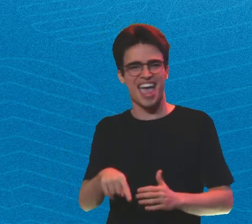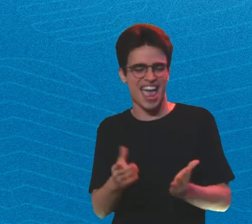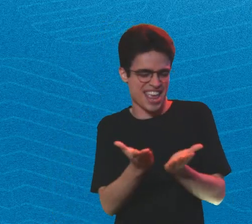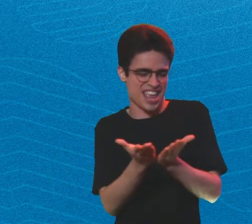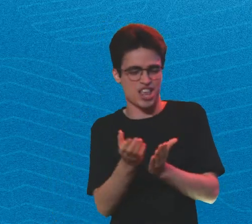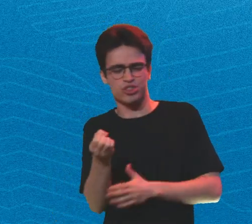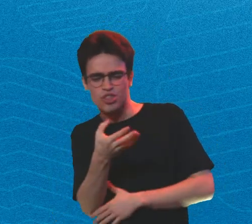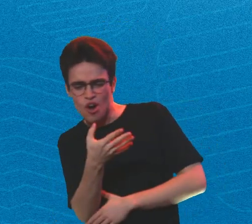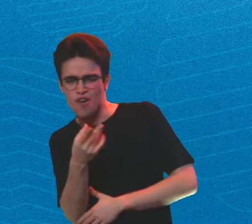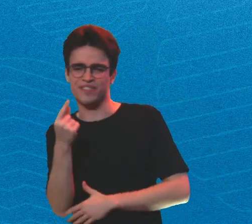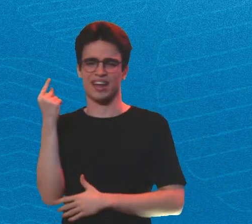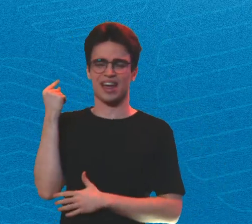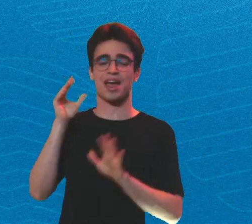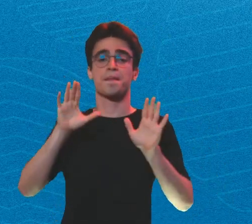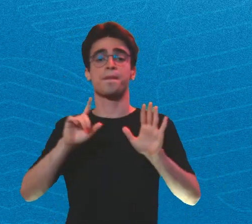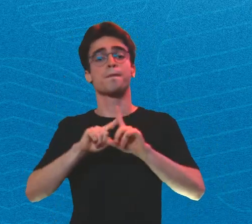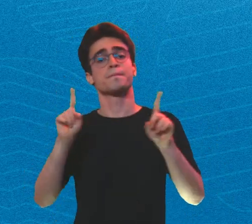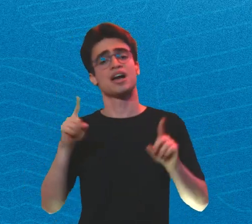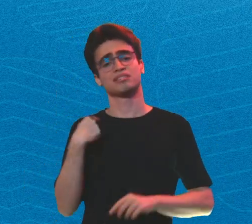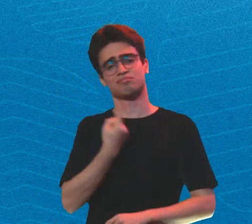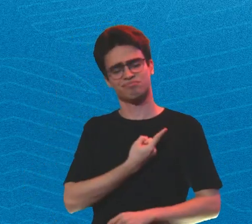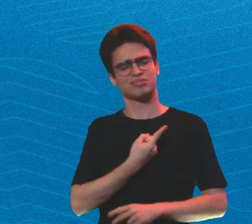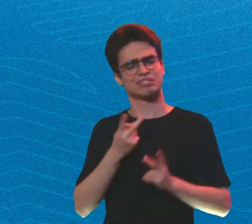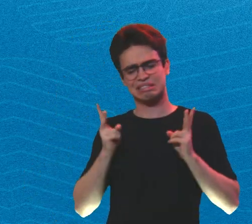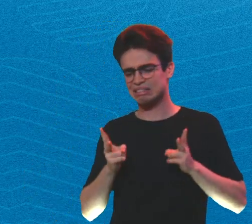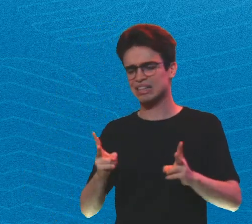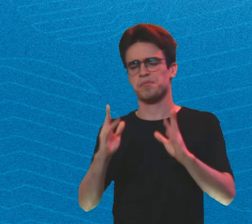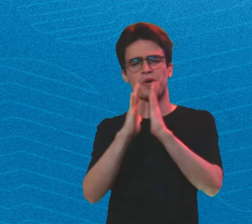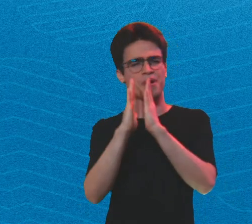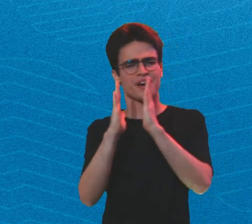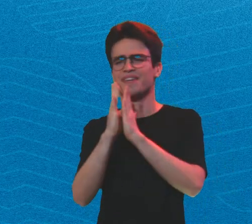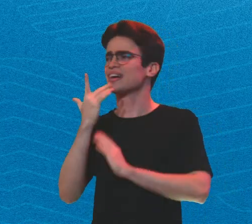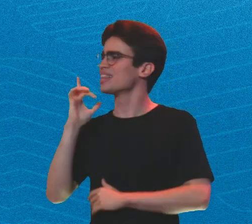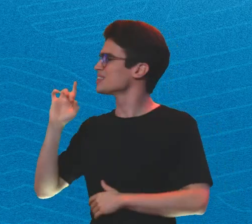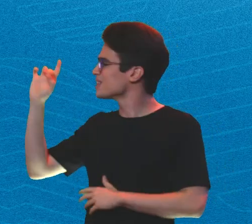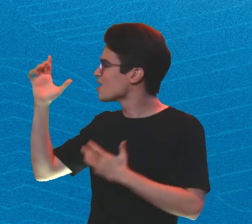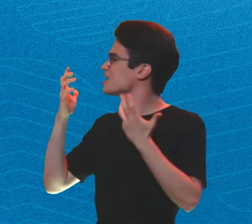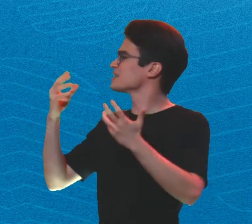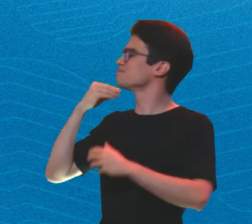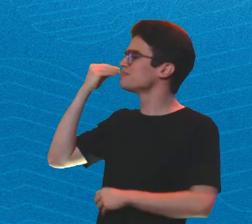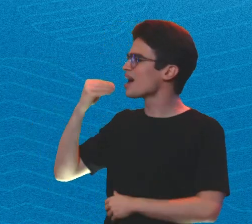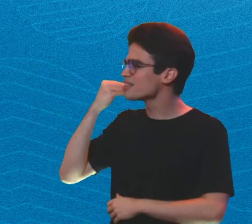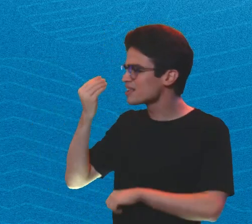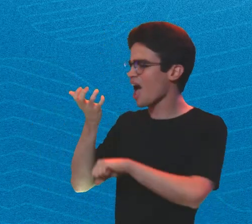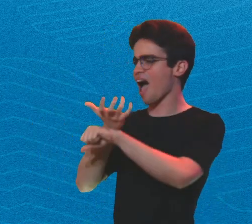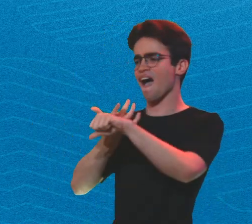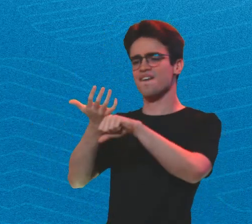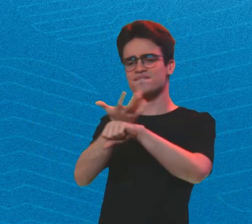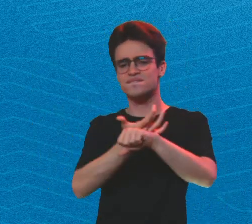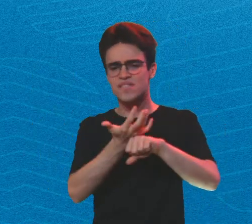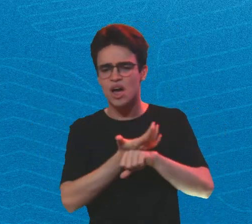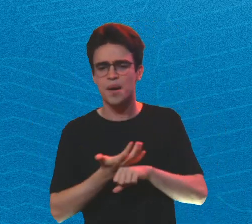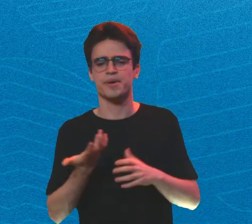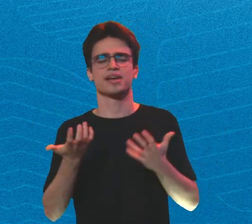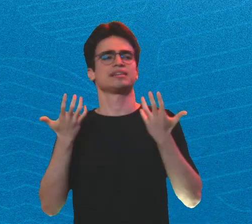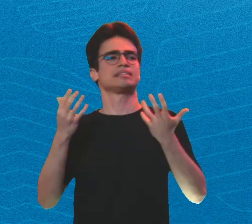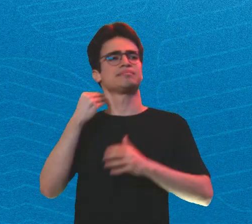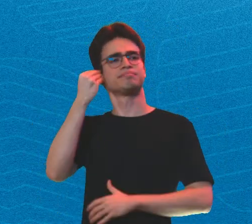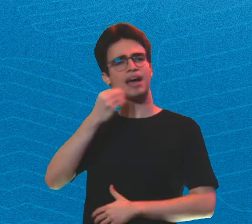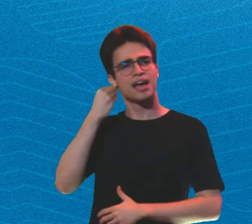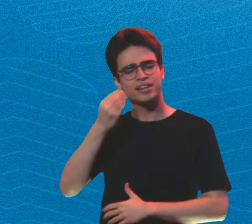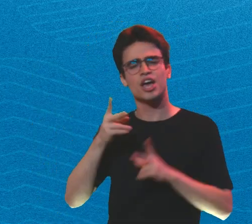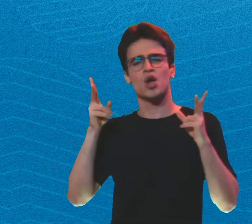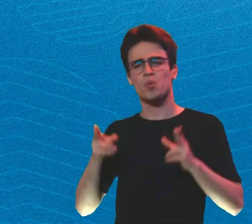ou não, mas normalmente a gente está sempre orando, falando, Deus, a gente quer viver um avivamento. A gente quer viver assim como tantos homens